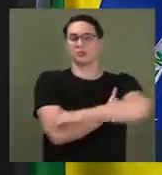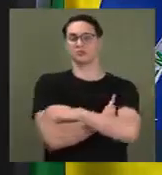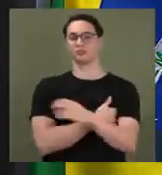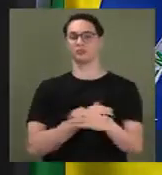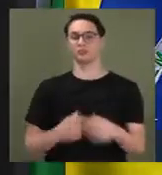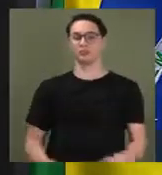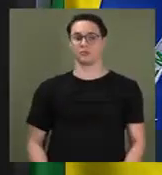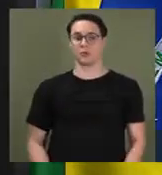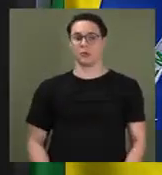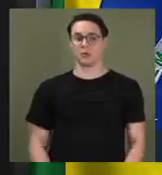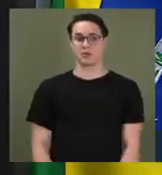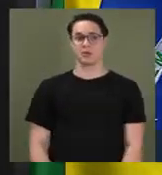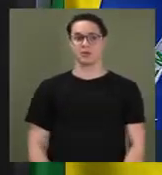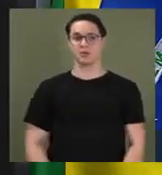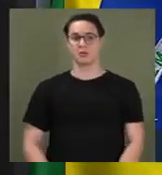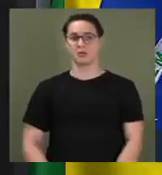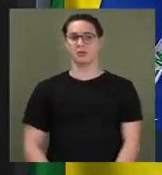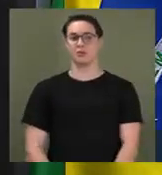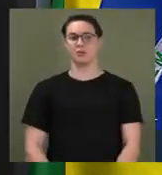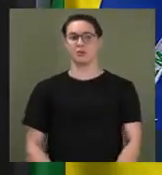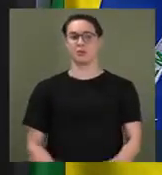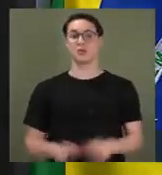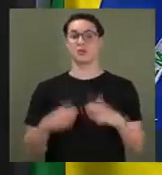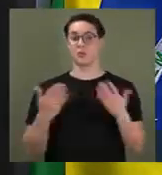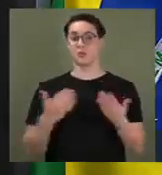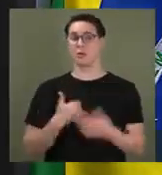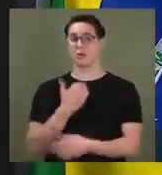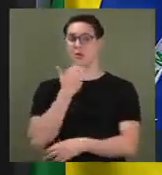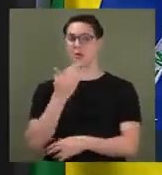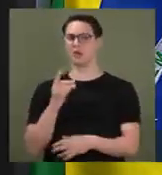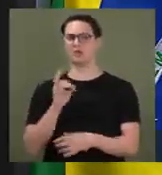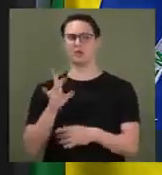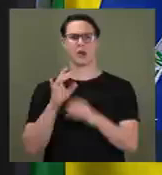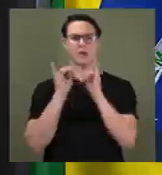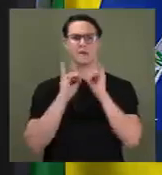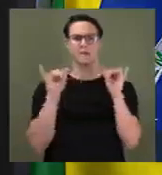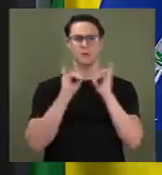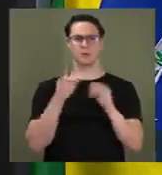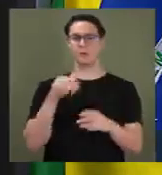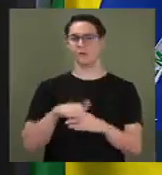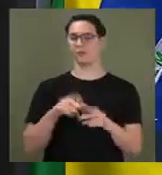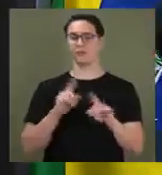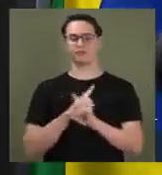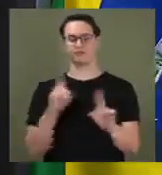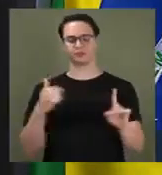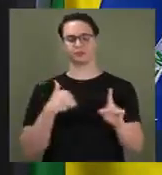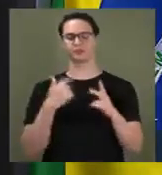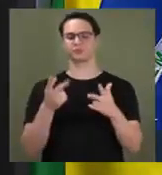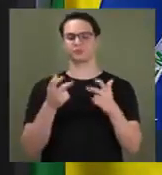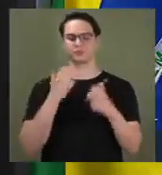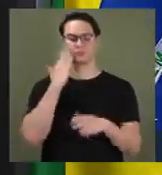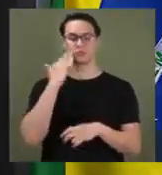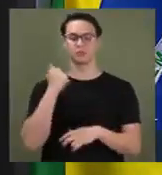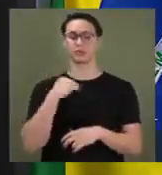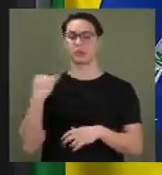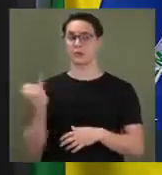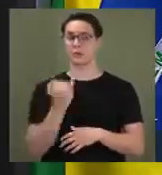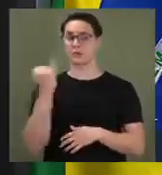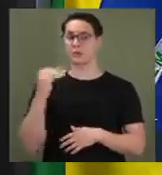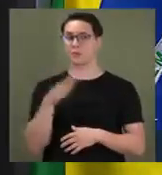senhor presidente, e que não deixa de ser uma declaração de voto, reconheço a importância desse